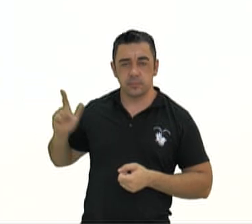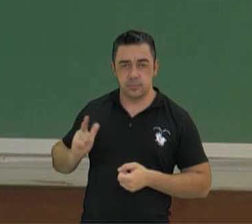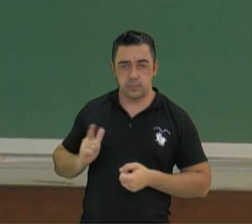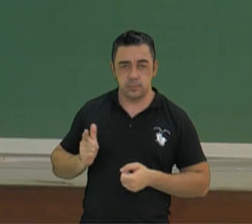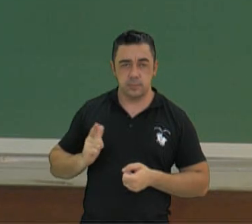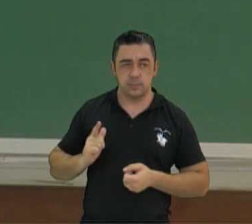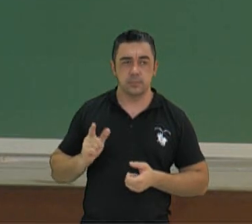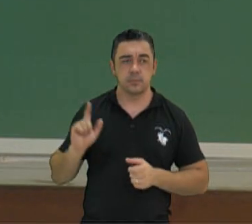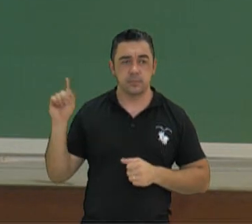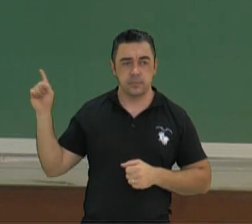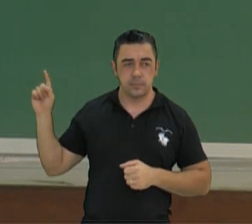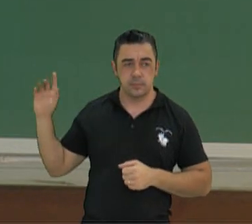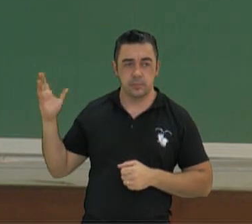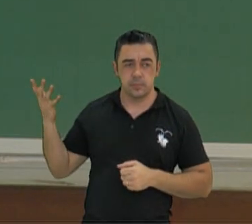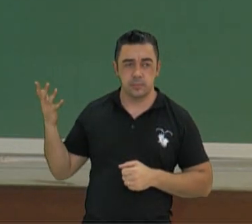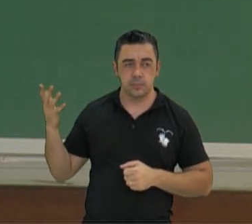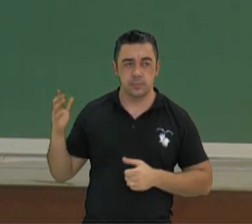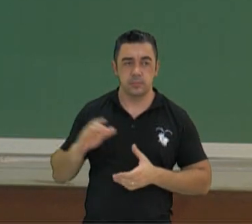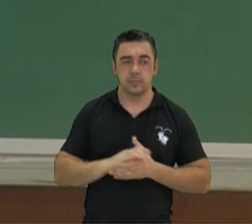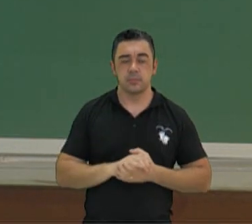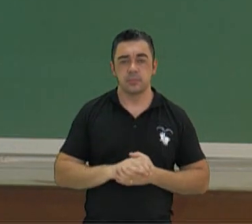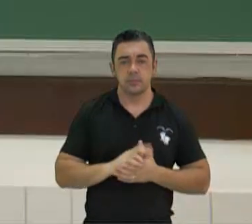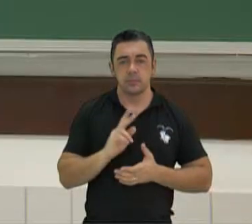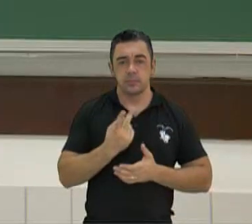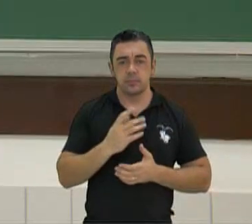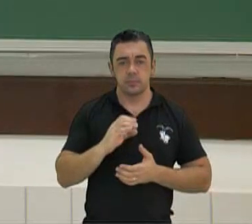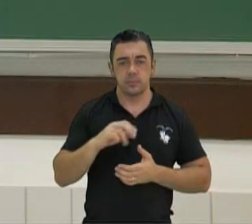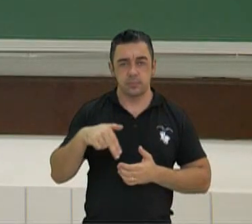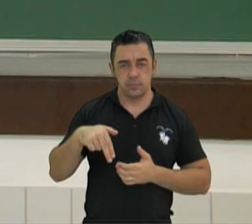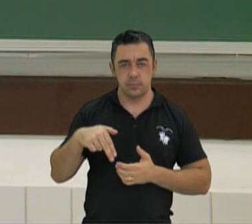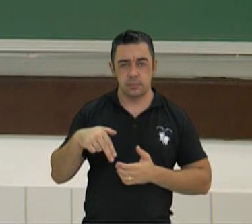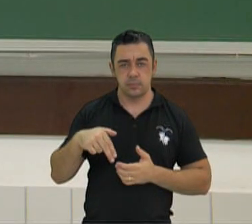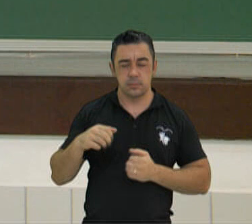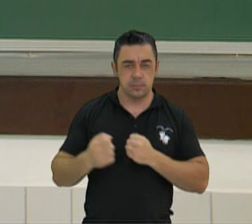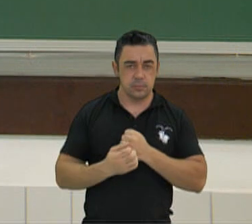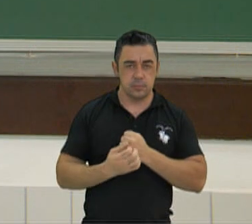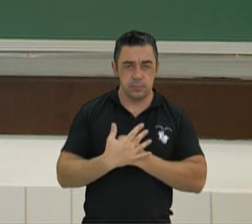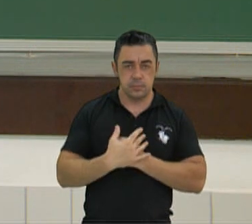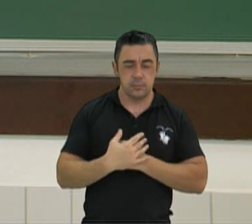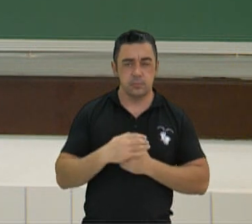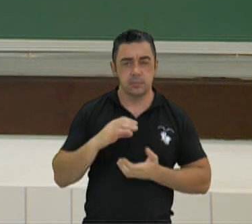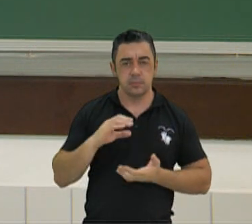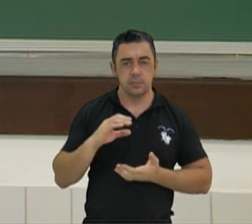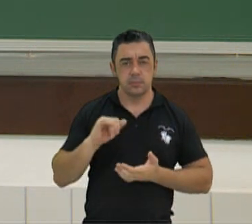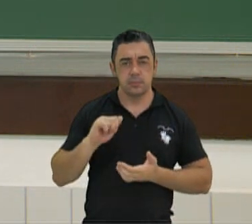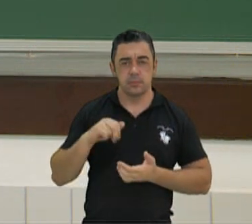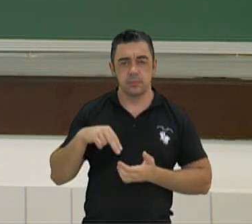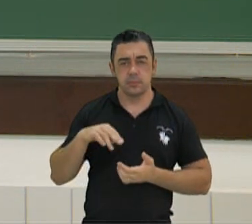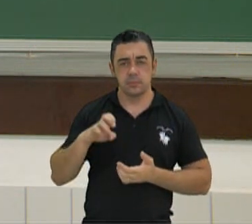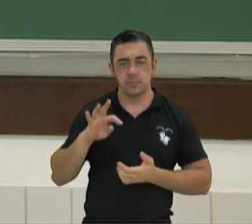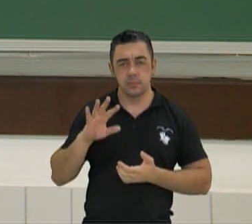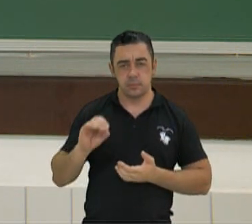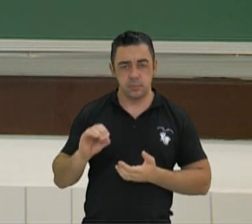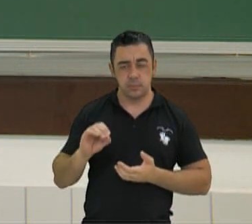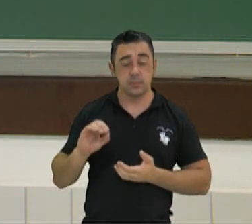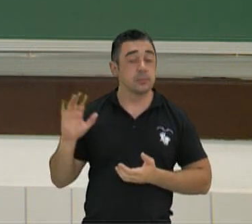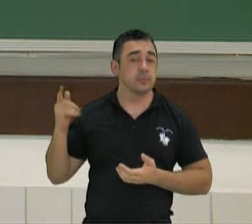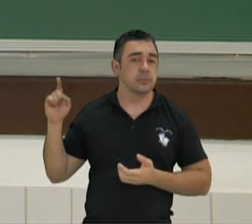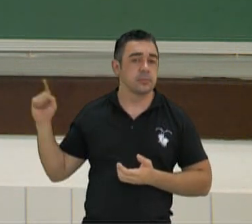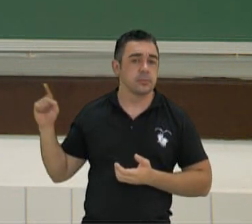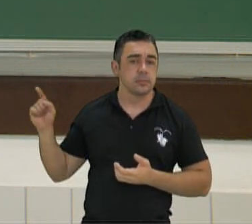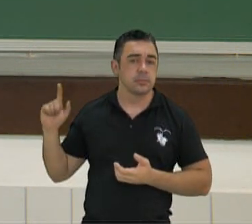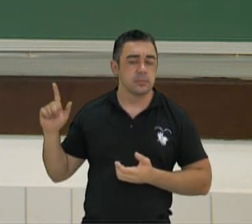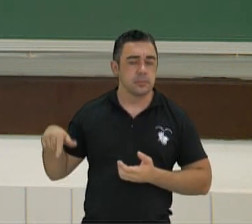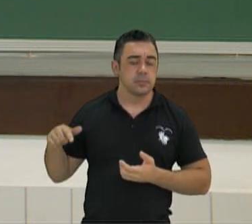aldeído aqui, o cianeto, um ácido cianídrico, né, cianeto de hidrogênio, onde o nitrogênio